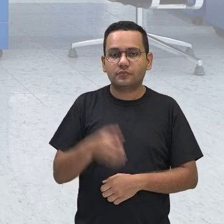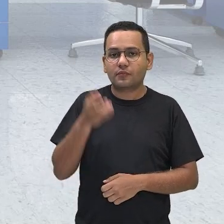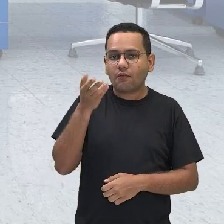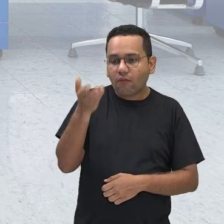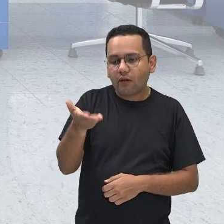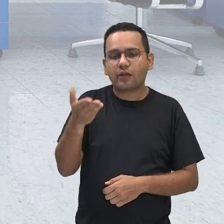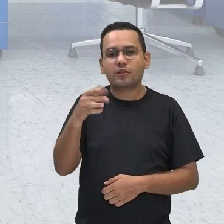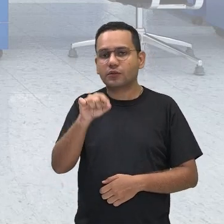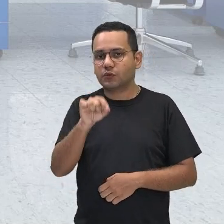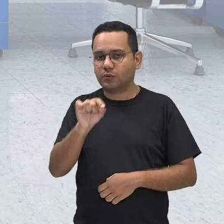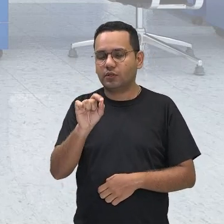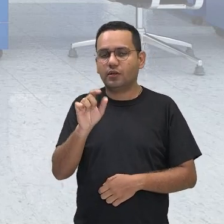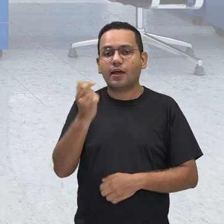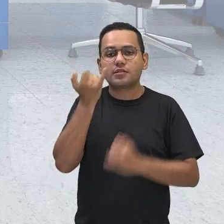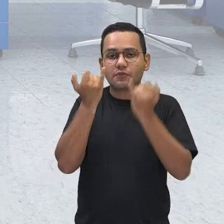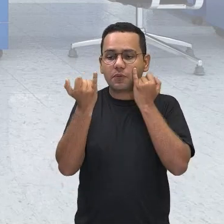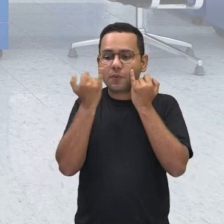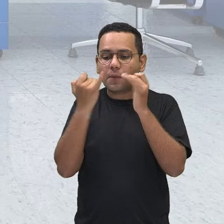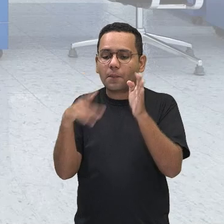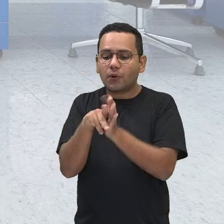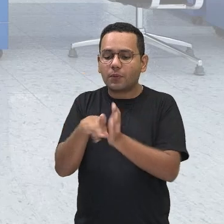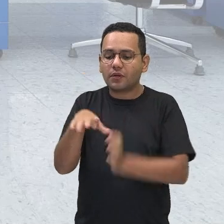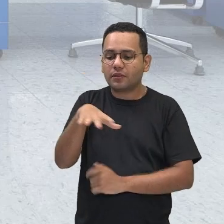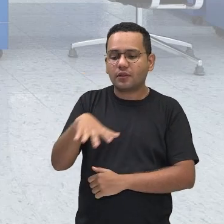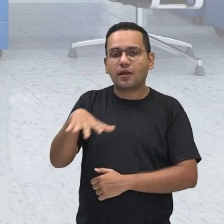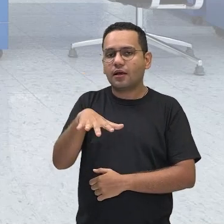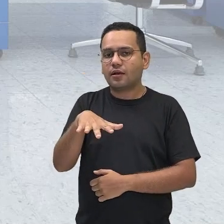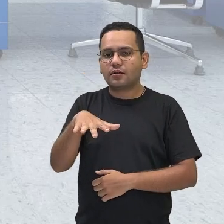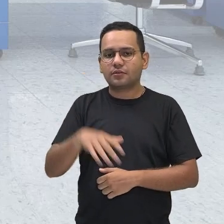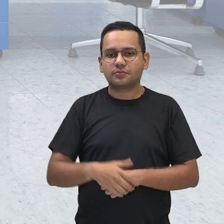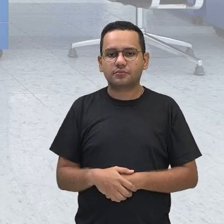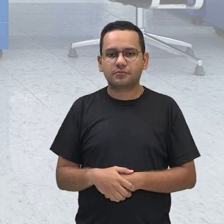eles fazem parte